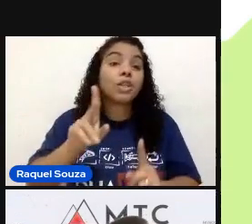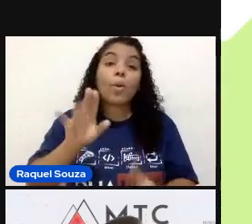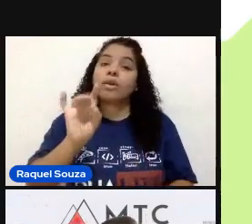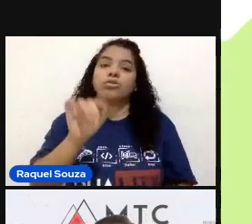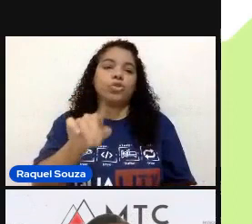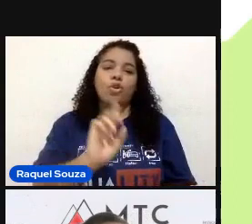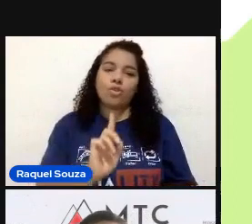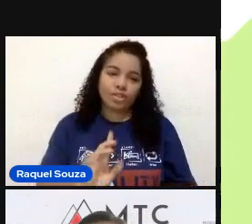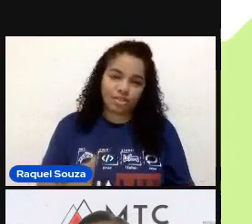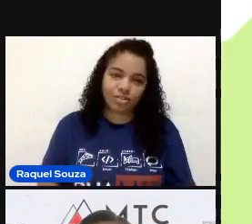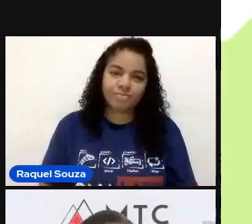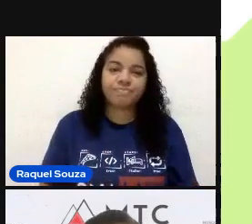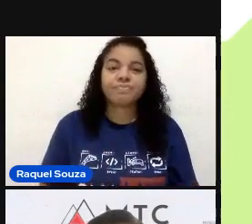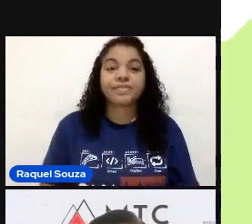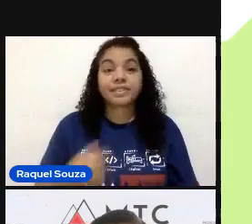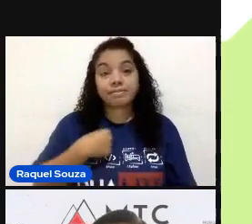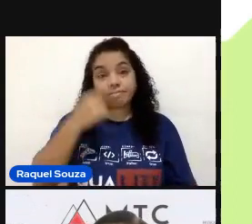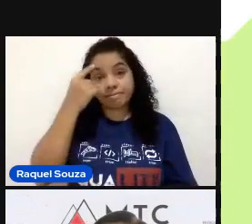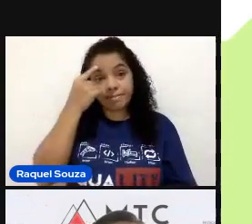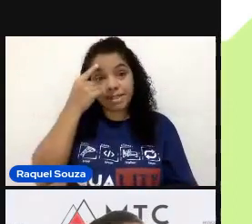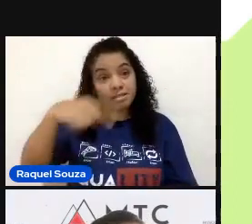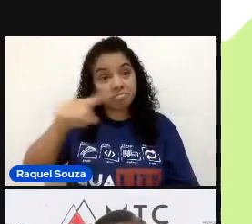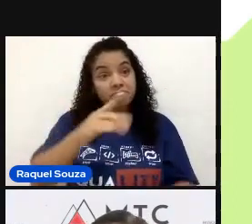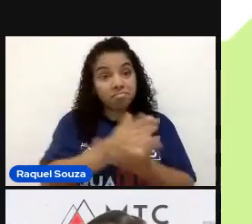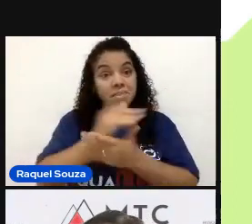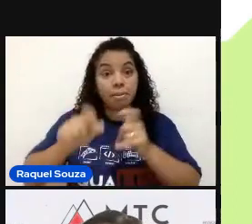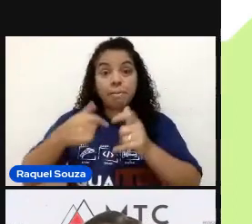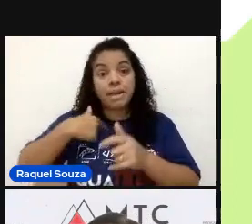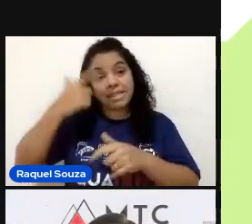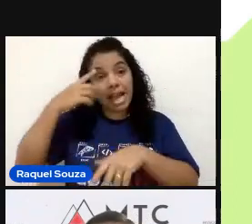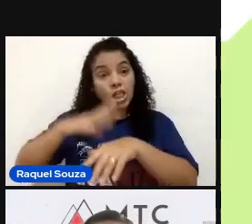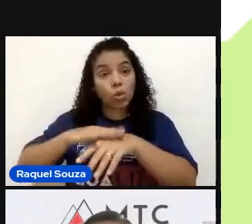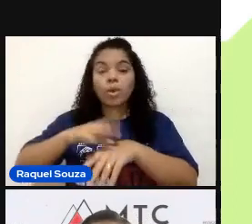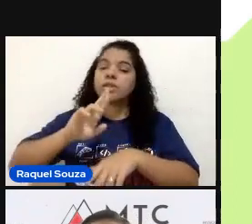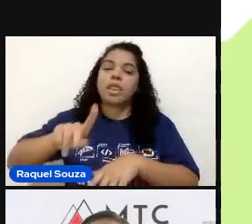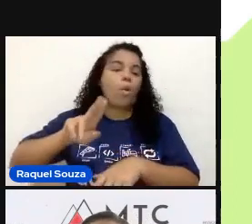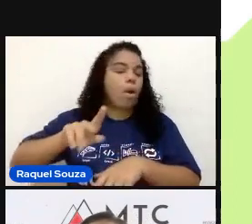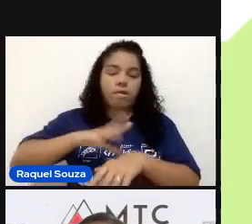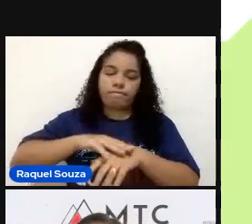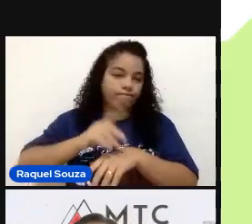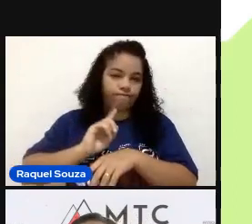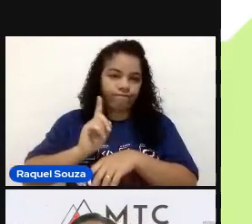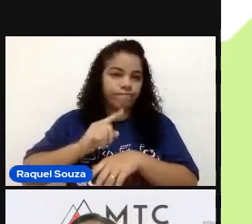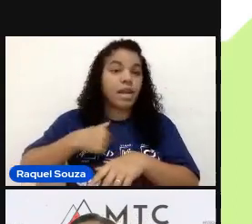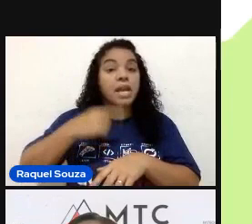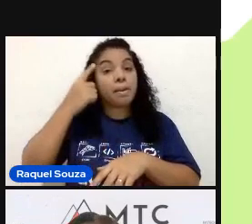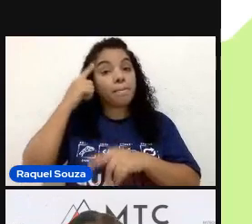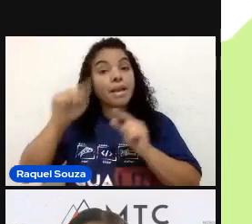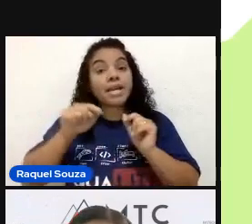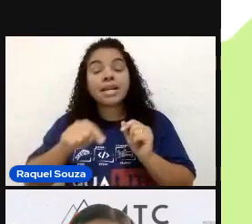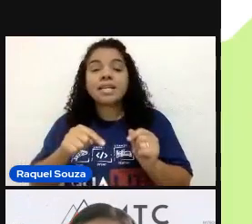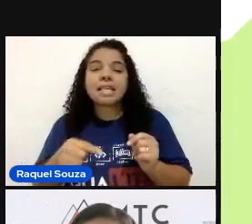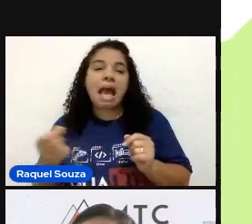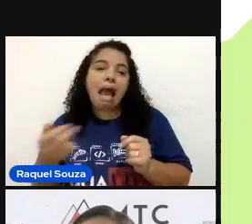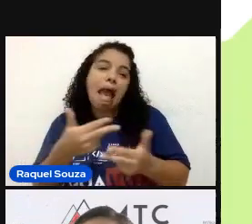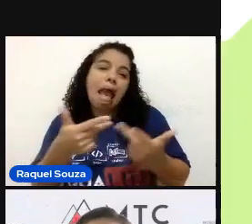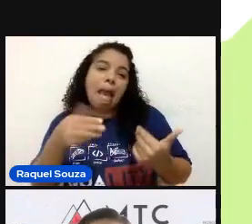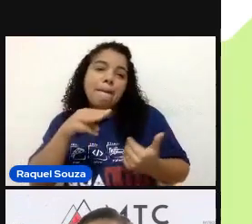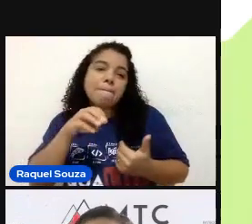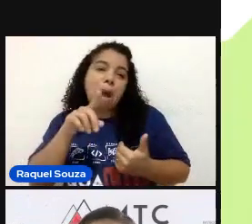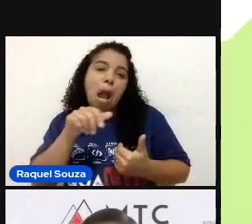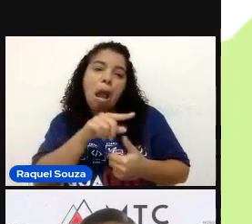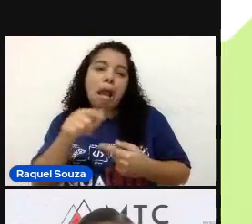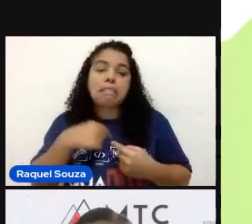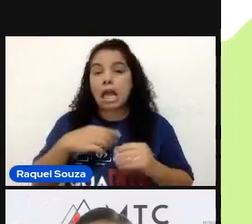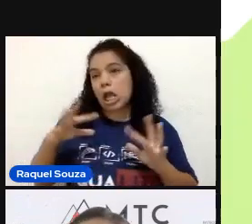né? Acham que é uma doença. Não é doença. Acham que é modinha. Vejo muito nas redes sociais o pessoal falando,